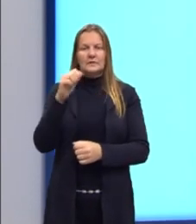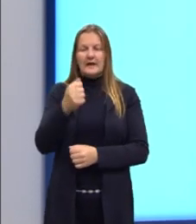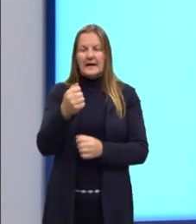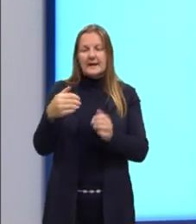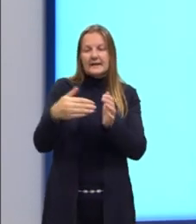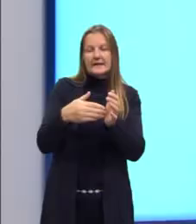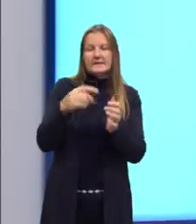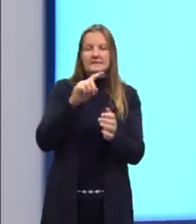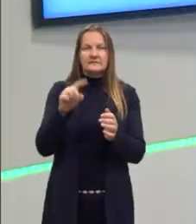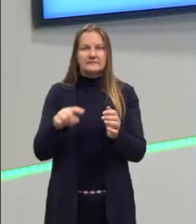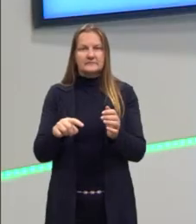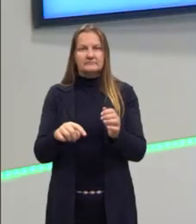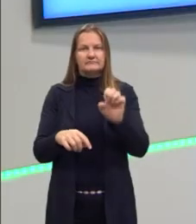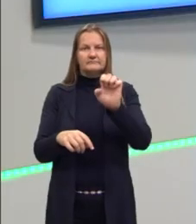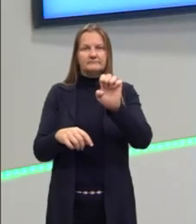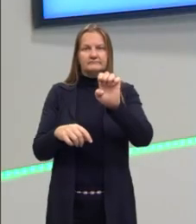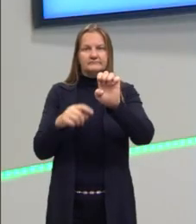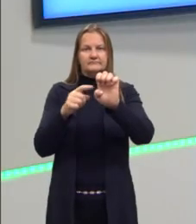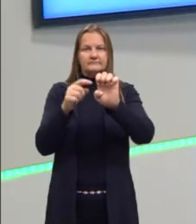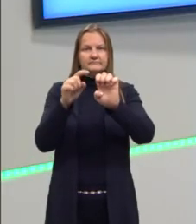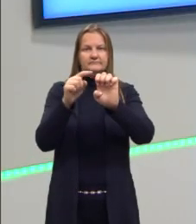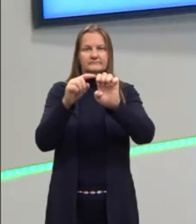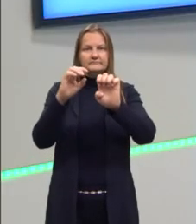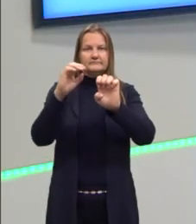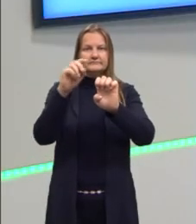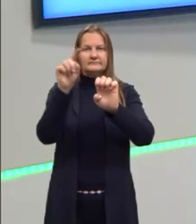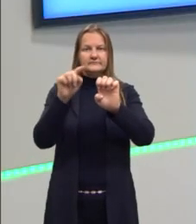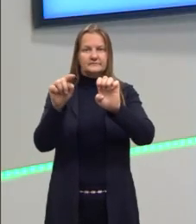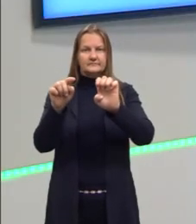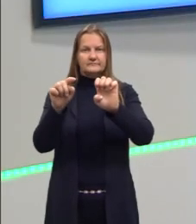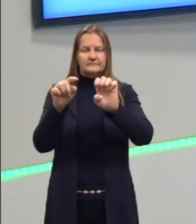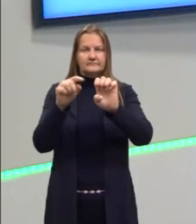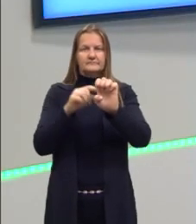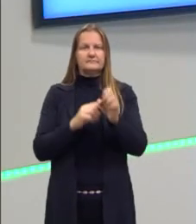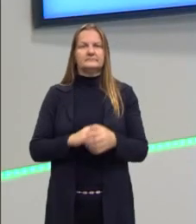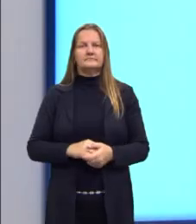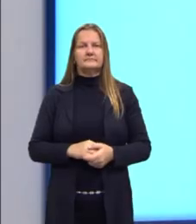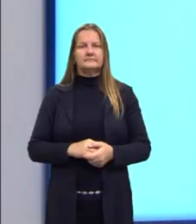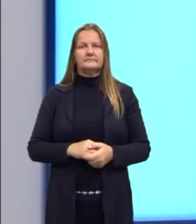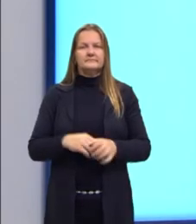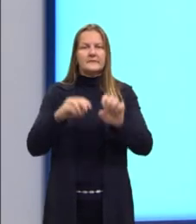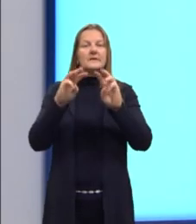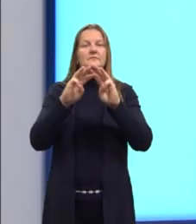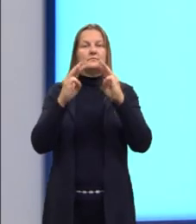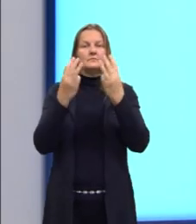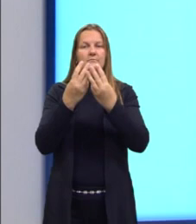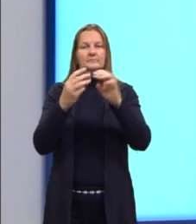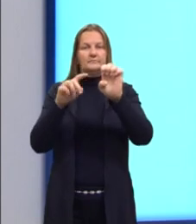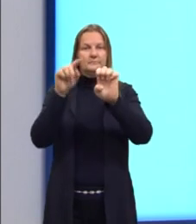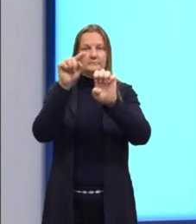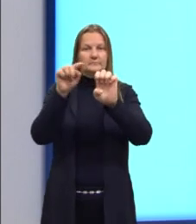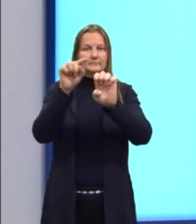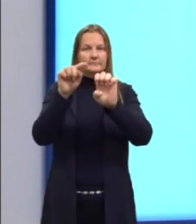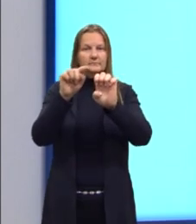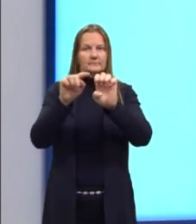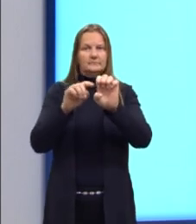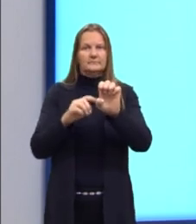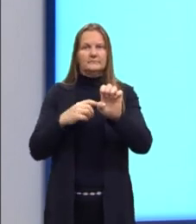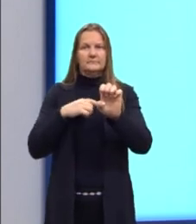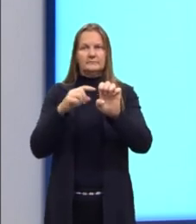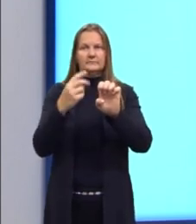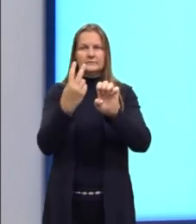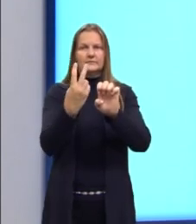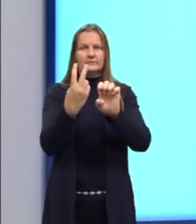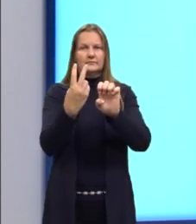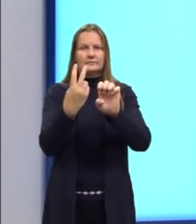fazer porque o símbolo da Massa é a e o símbolo do número atômico Z então é massa e o número atômico e o número atômico é